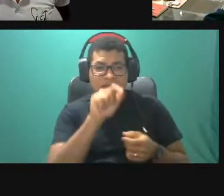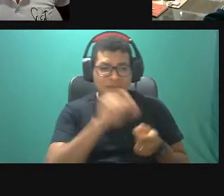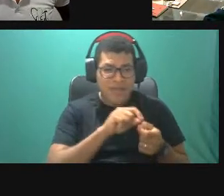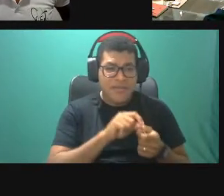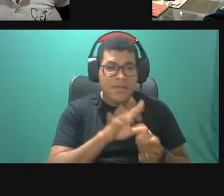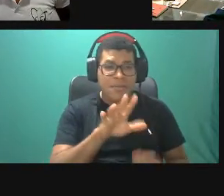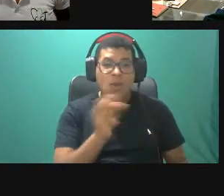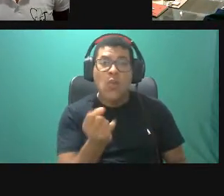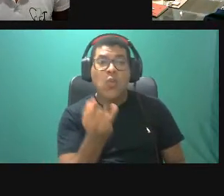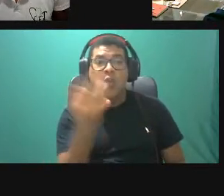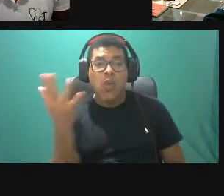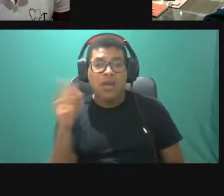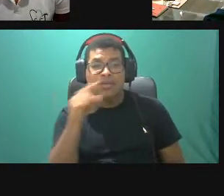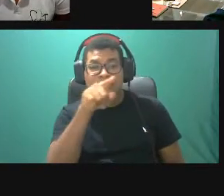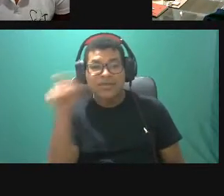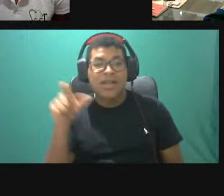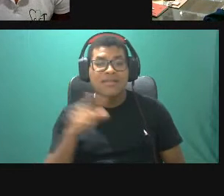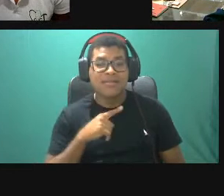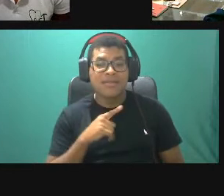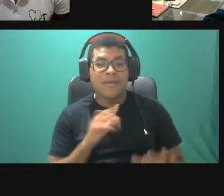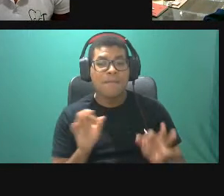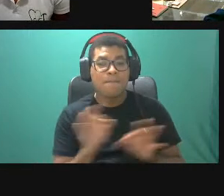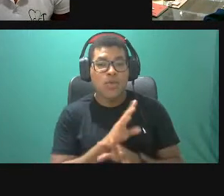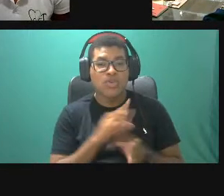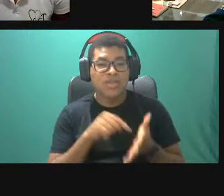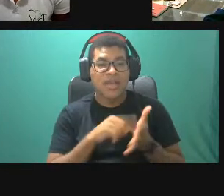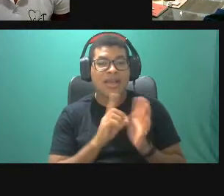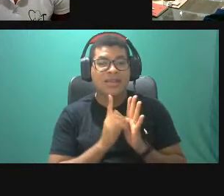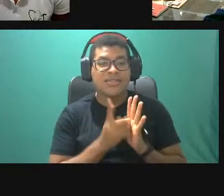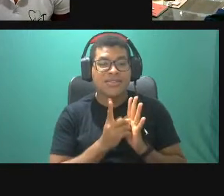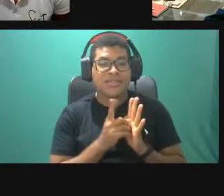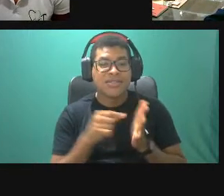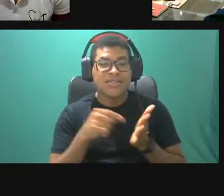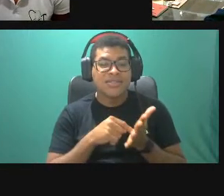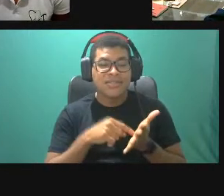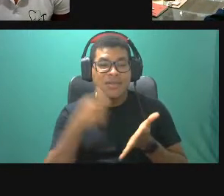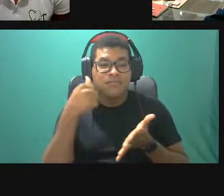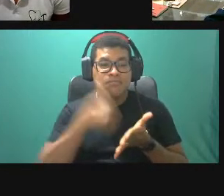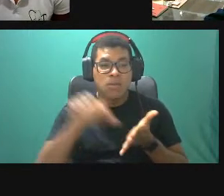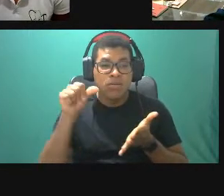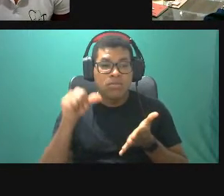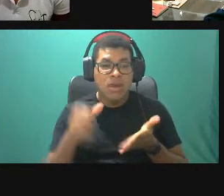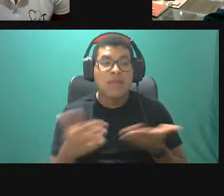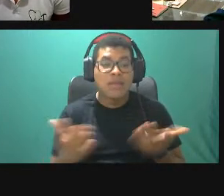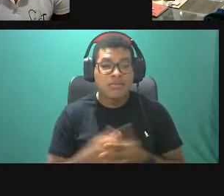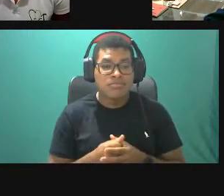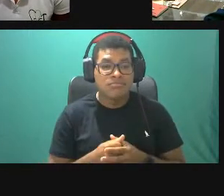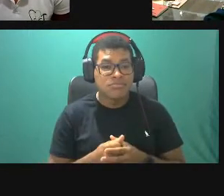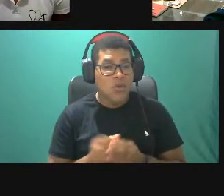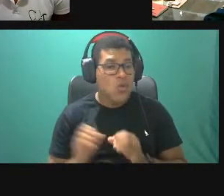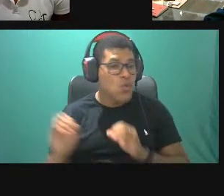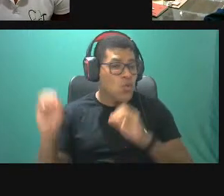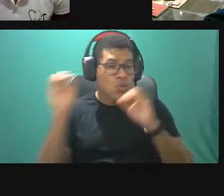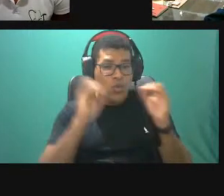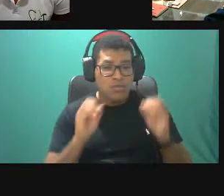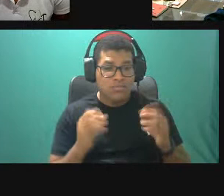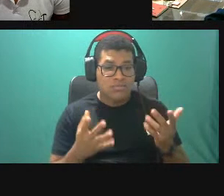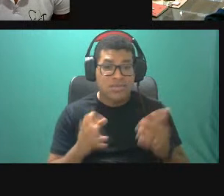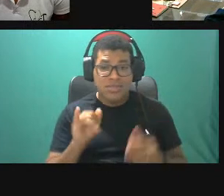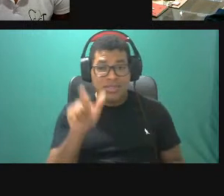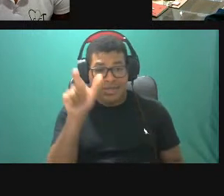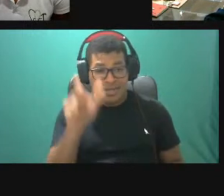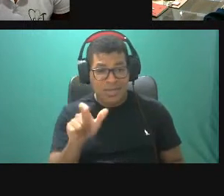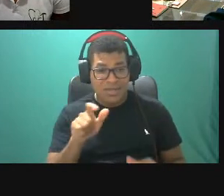nas suas clínicas, né, têm certificado digital? Aí você está falando assim, poxa, ninguém, né? Pois é. Se nem o cirurgião dentista